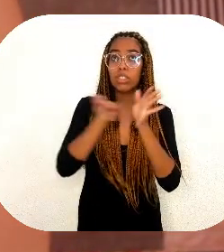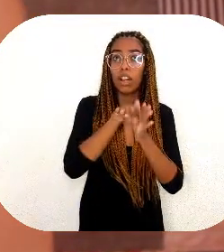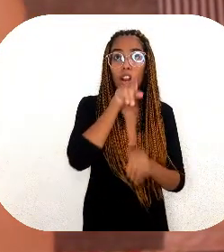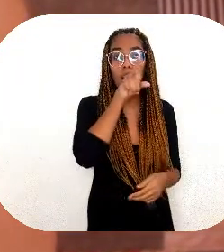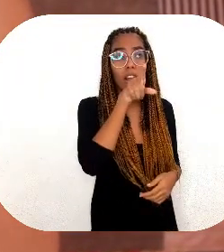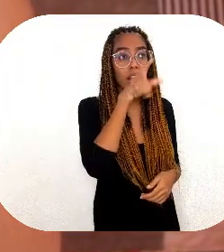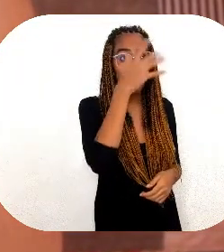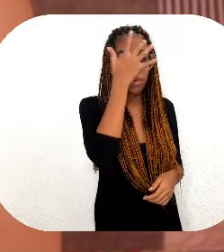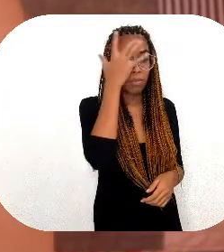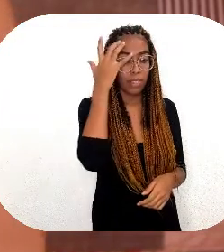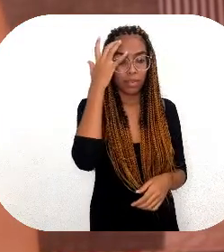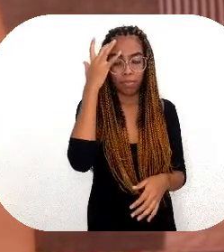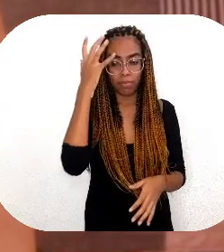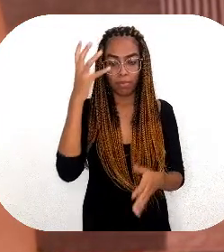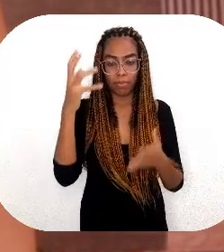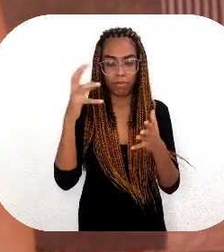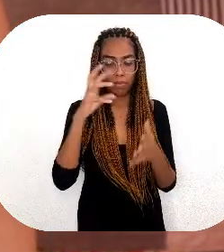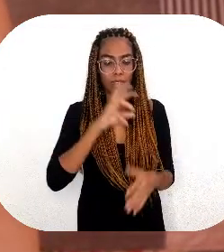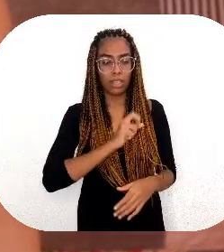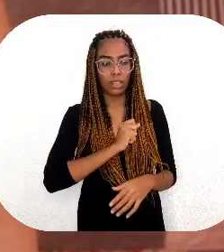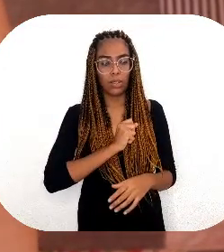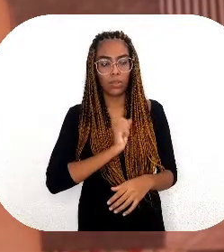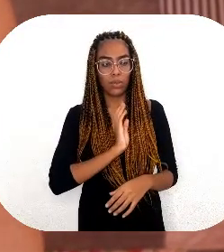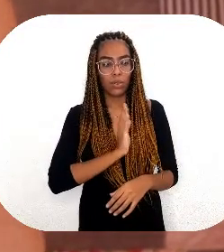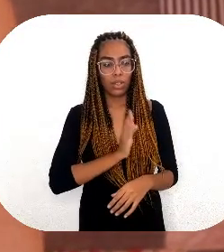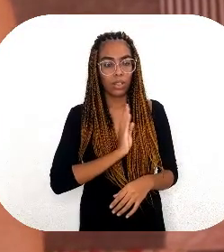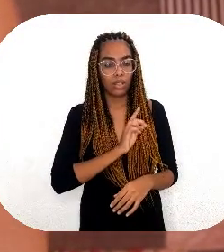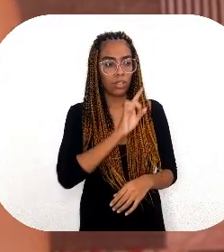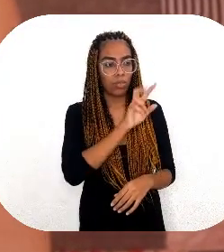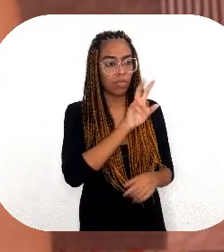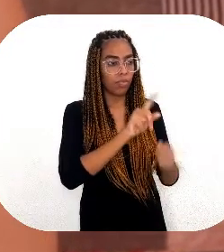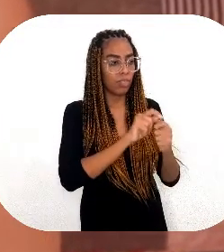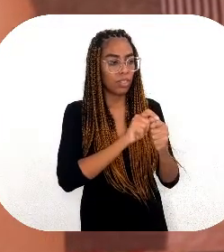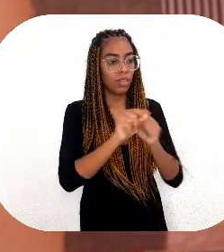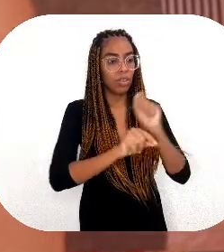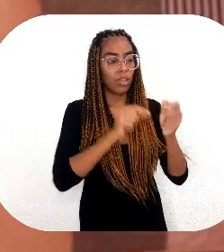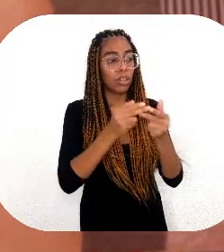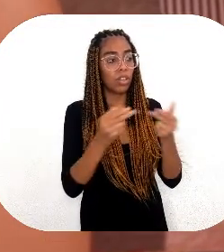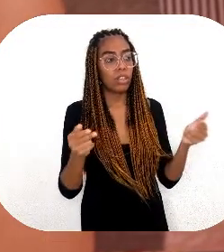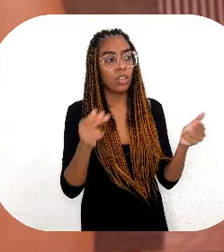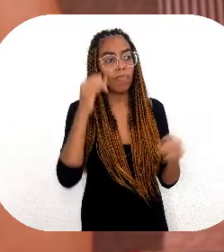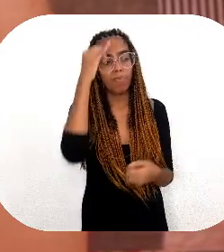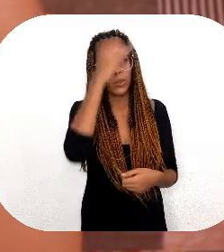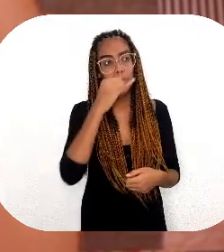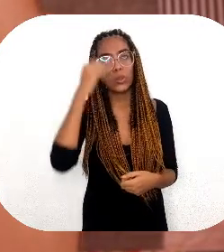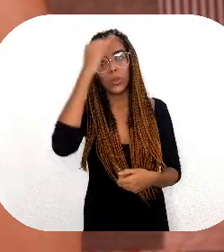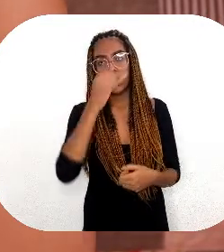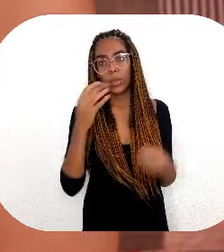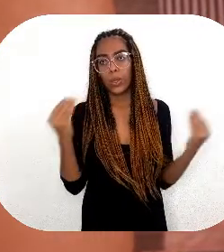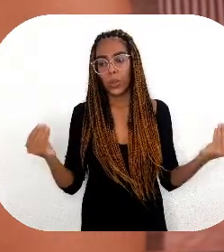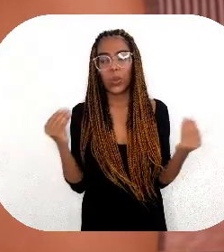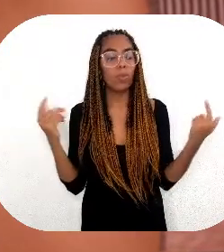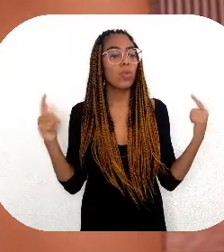Eu pensei que quando eu chegar lá, que vier atrás do coração, que não tiver, você vai fazer papel de